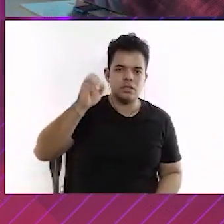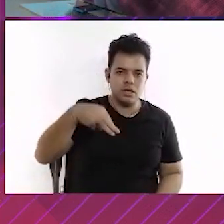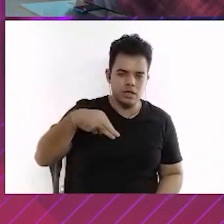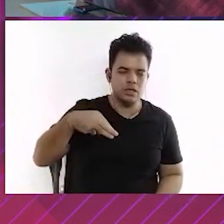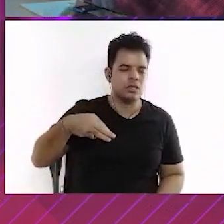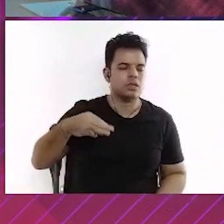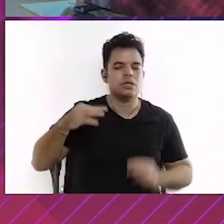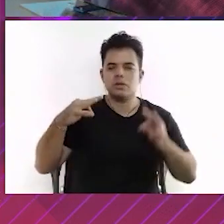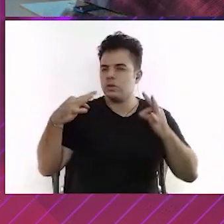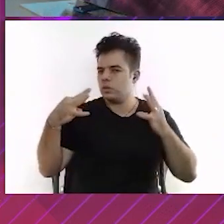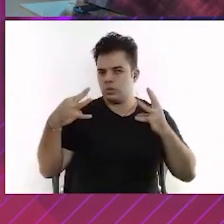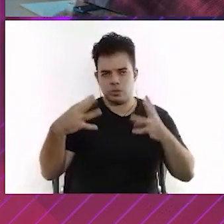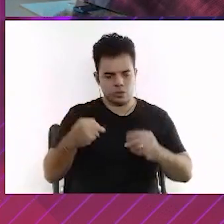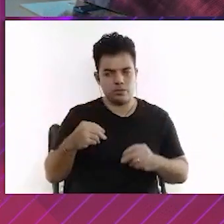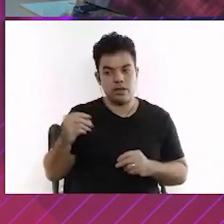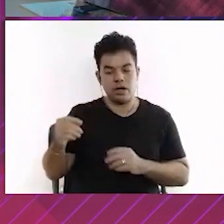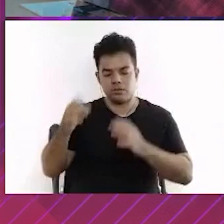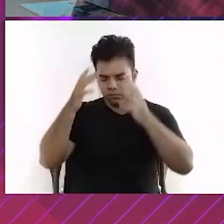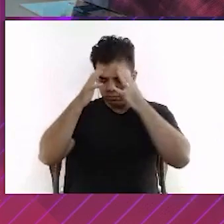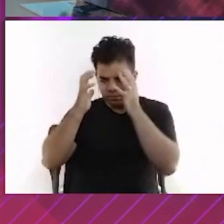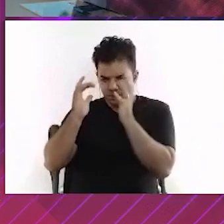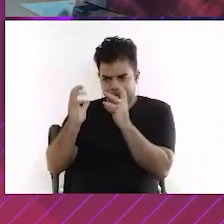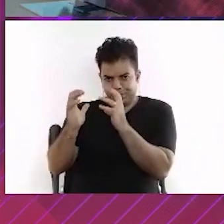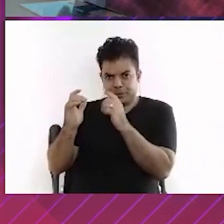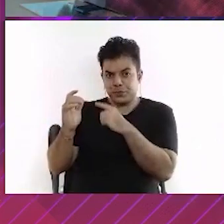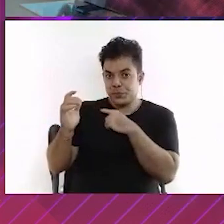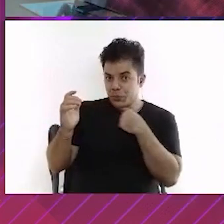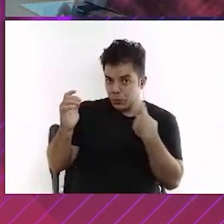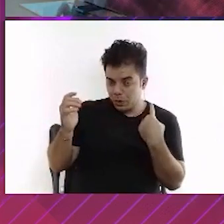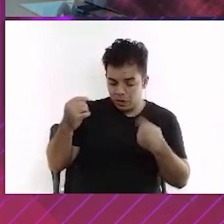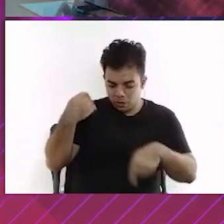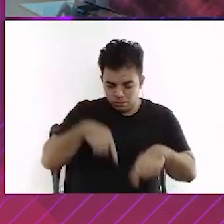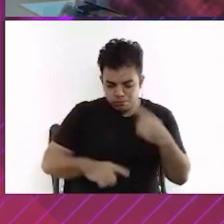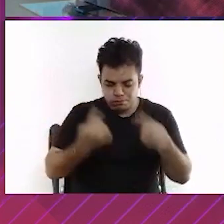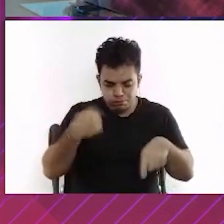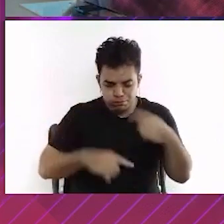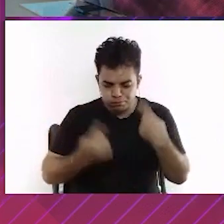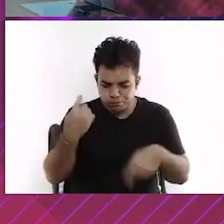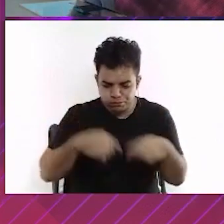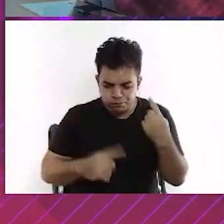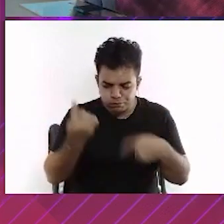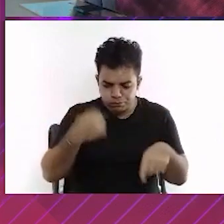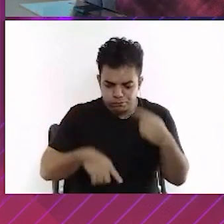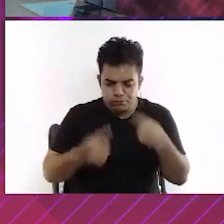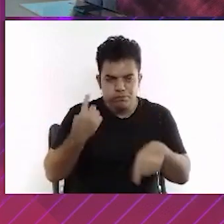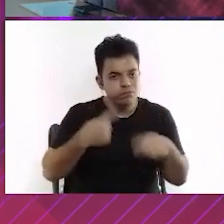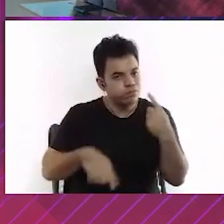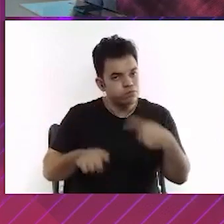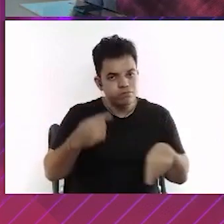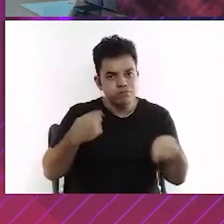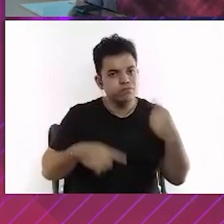ocorre uma morte encefálica, né, o organismo ele ainda continua